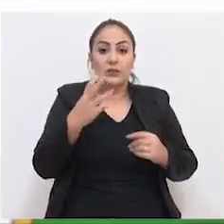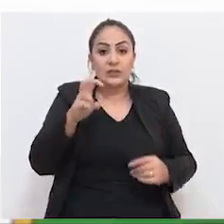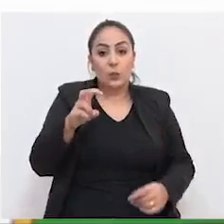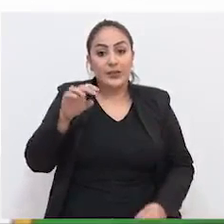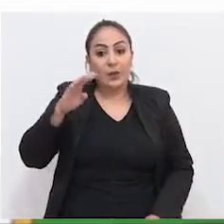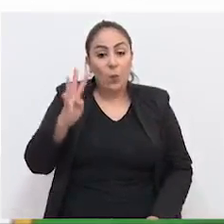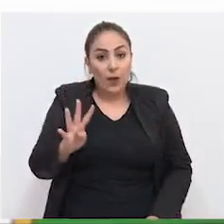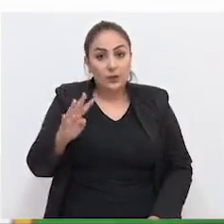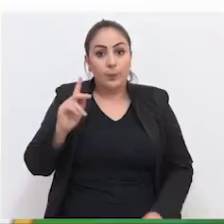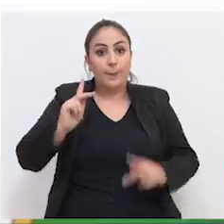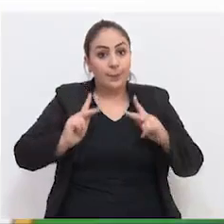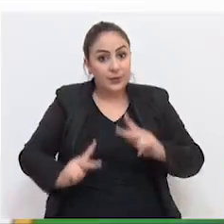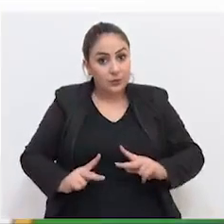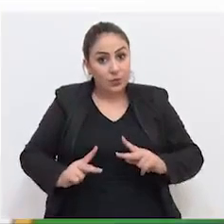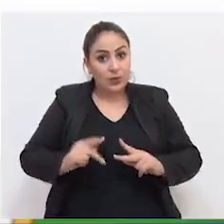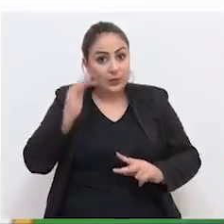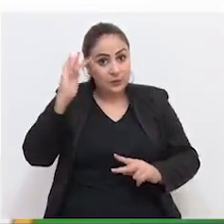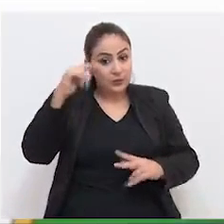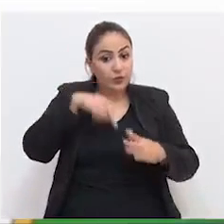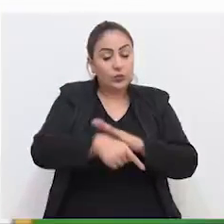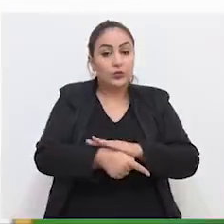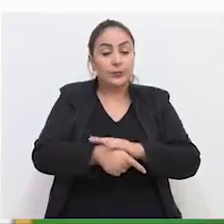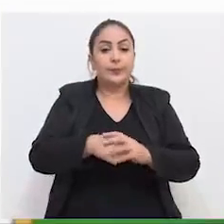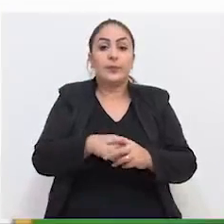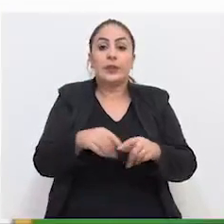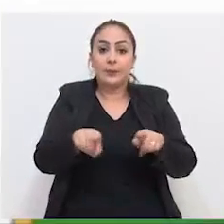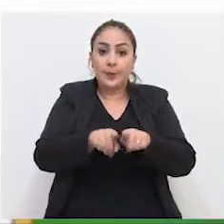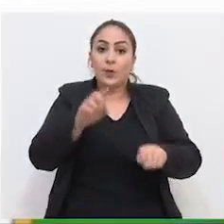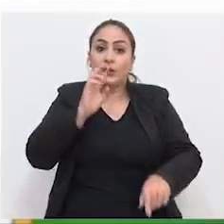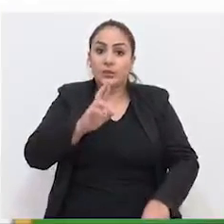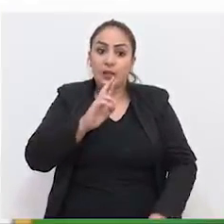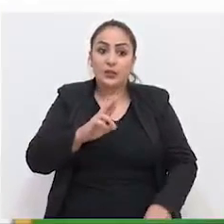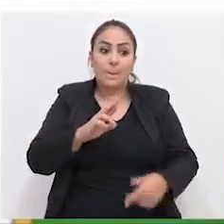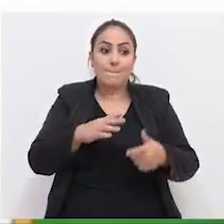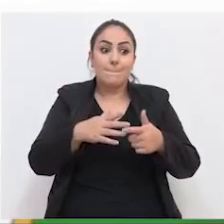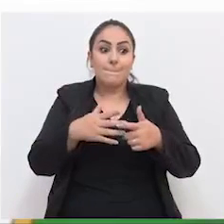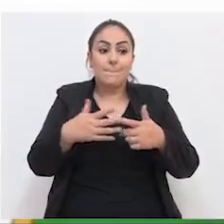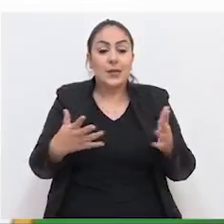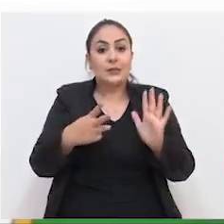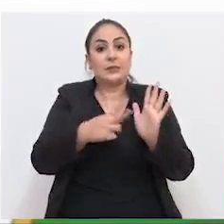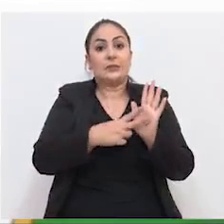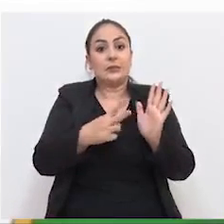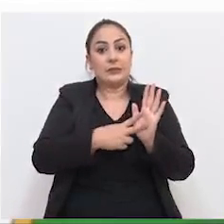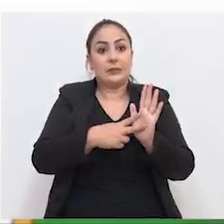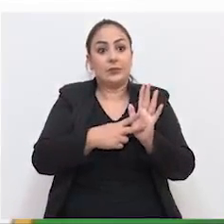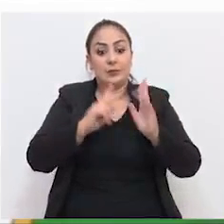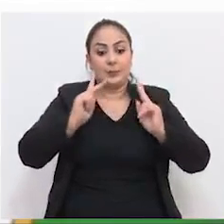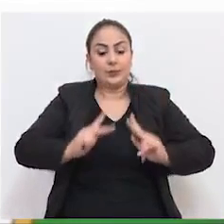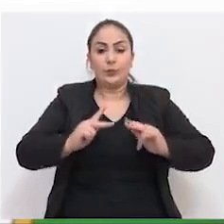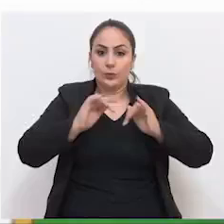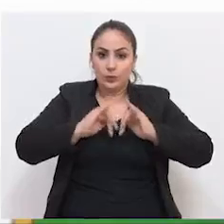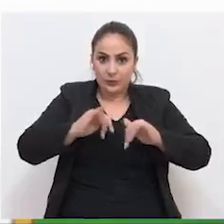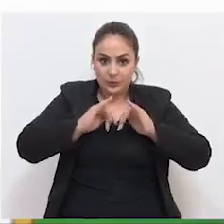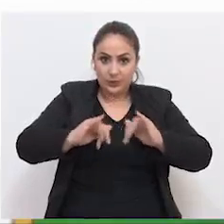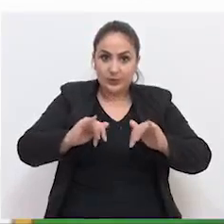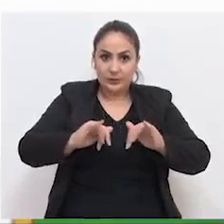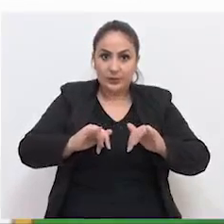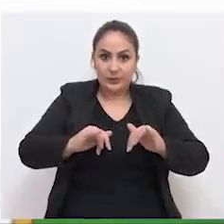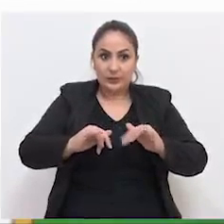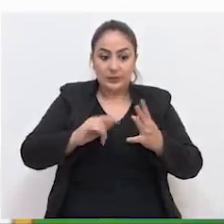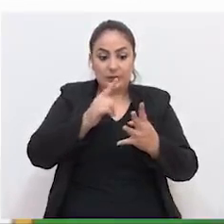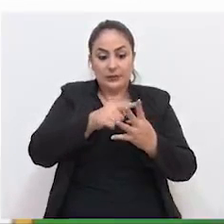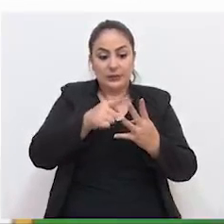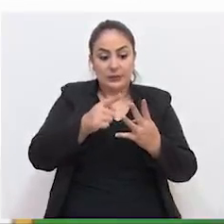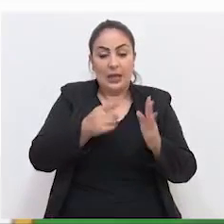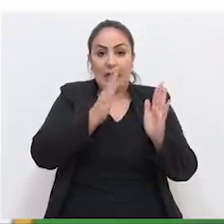pessoas, então, refletindo a prevalência. E o resultado que talvez mais tenha chamado a atenção da mídia ao longo dessas